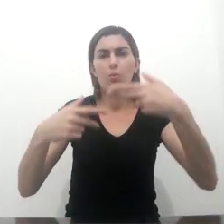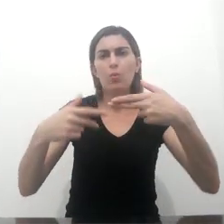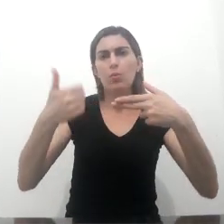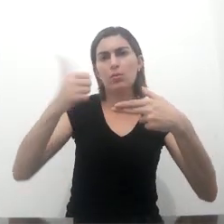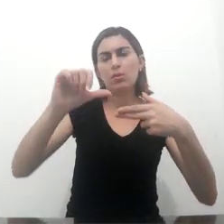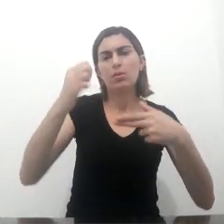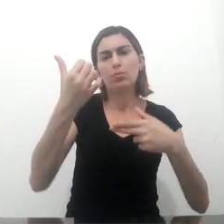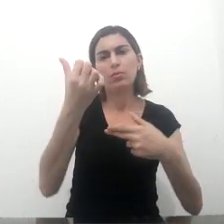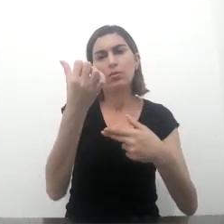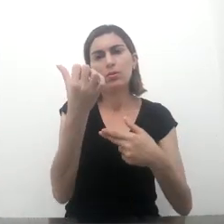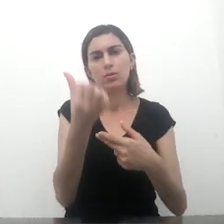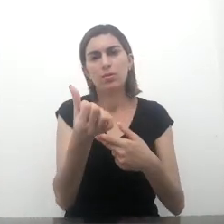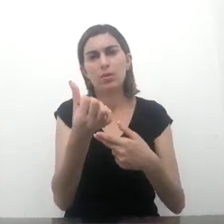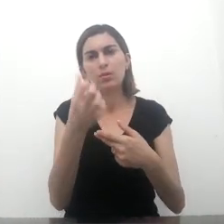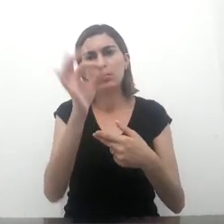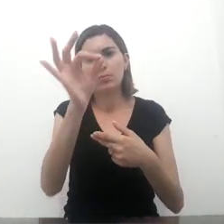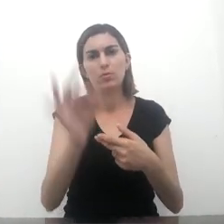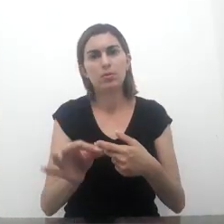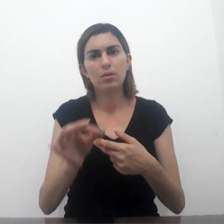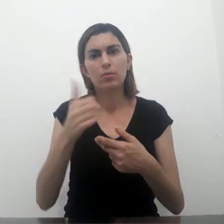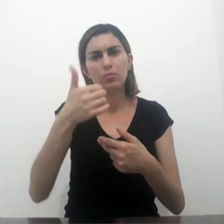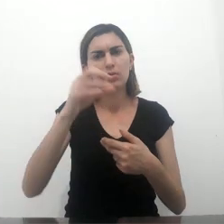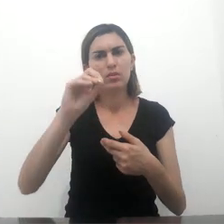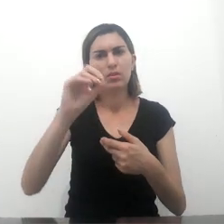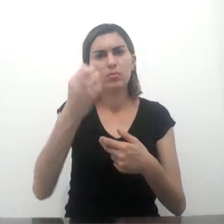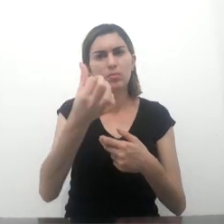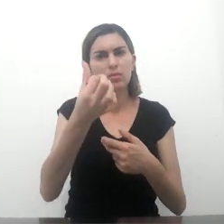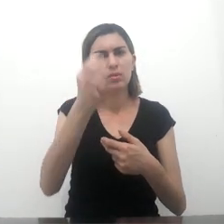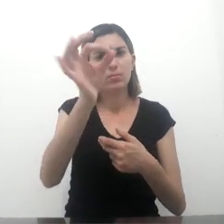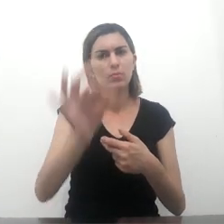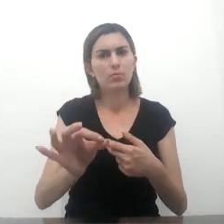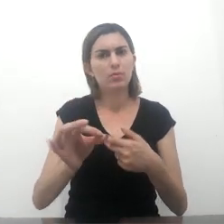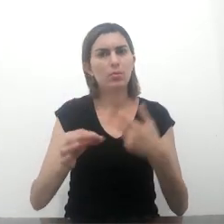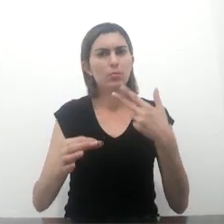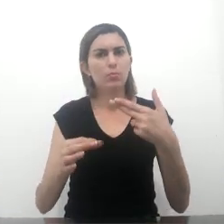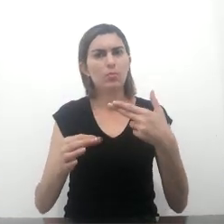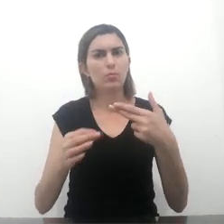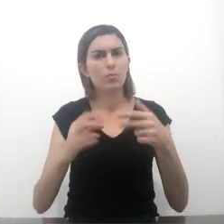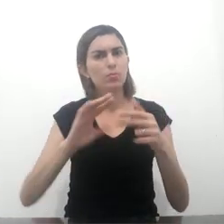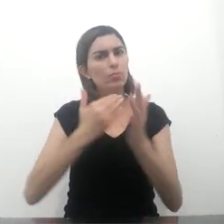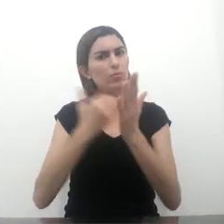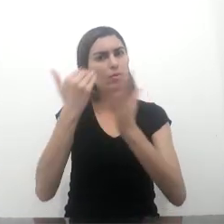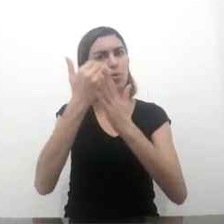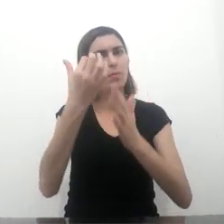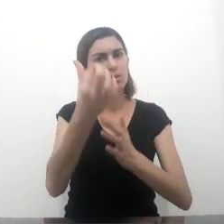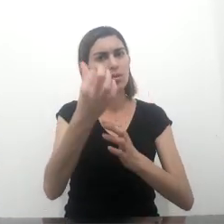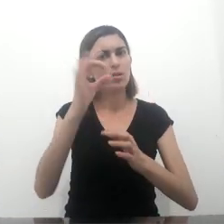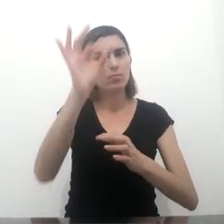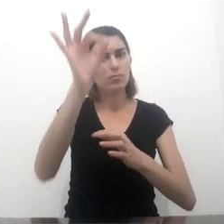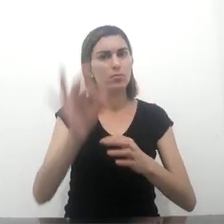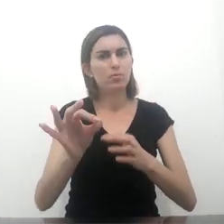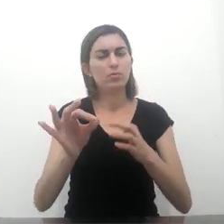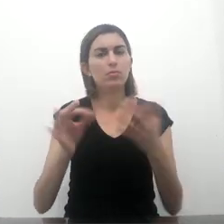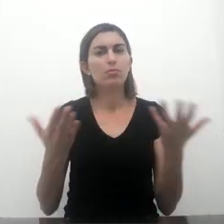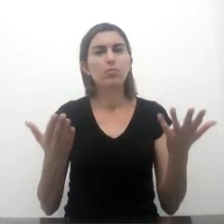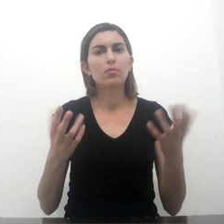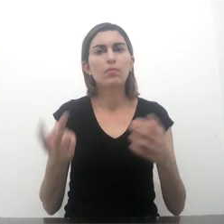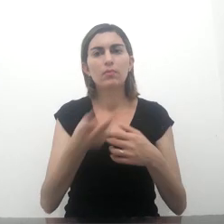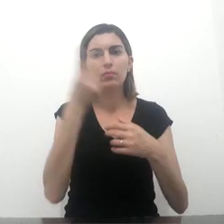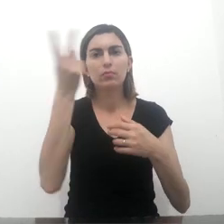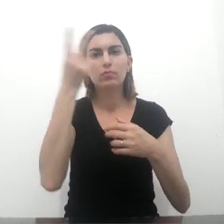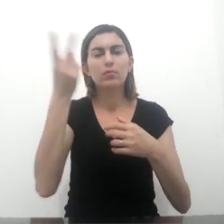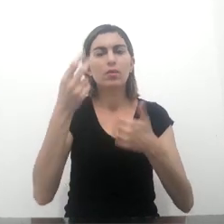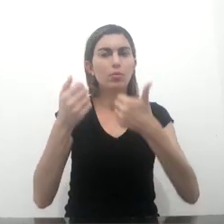2.650 igual a 106%. Como assim? Igual a 106. Ele não teve um aumento de 6%? Então,